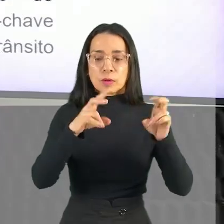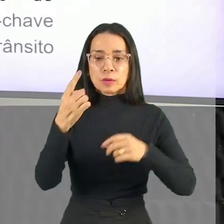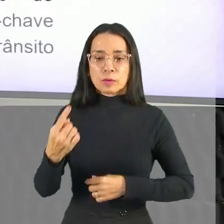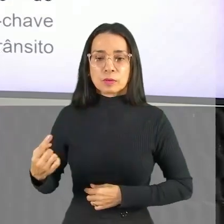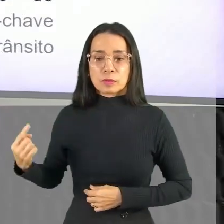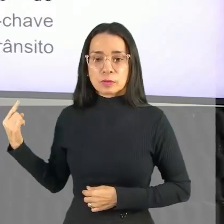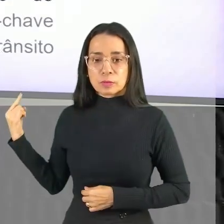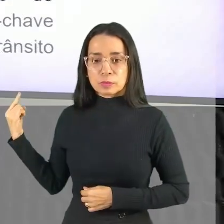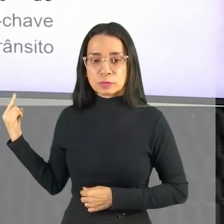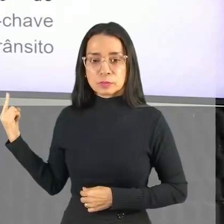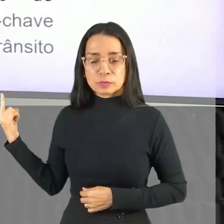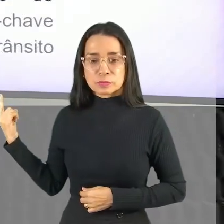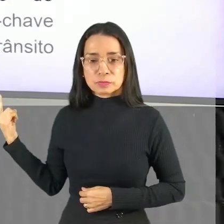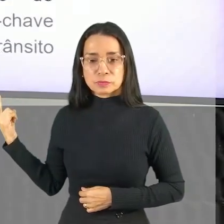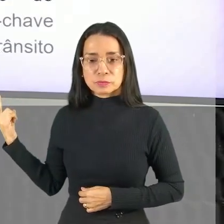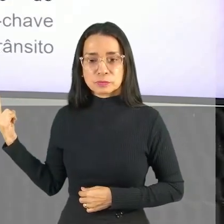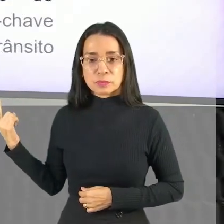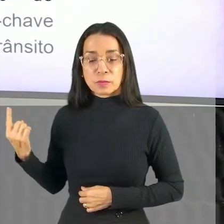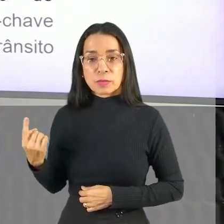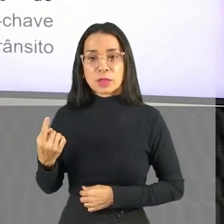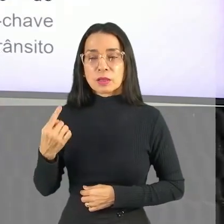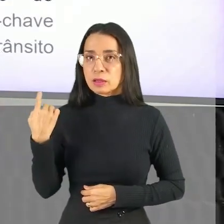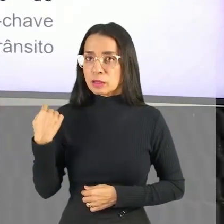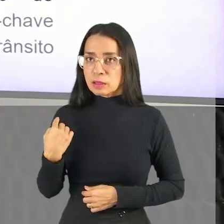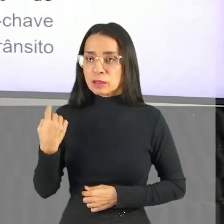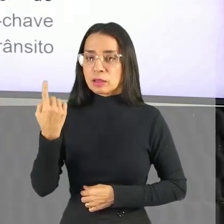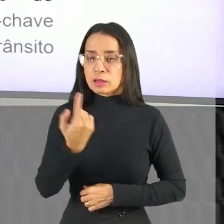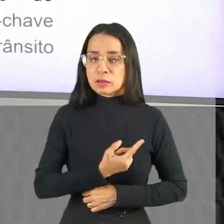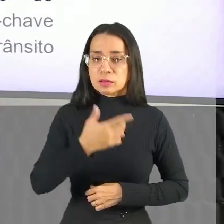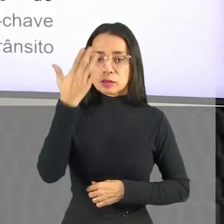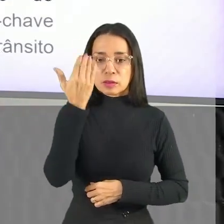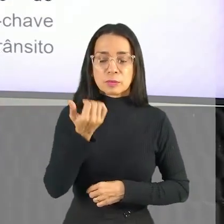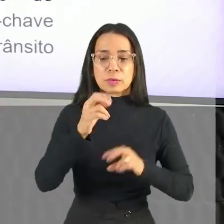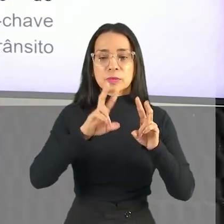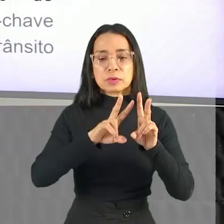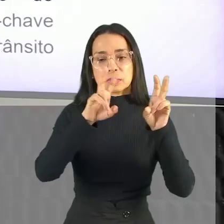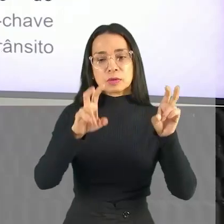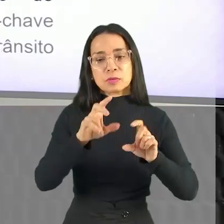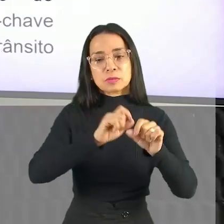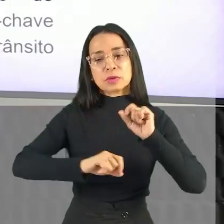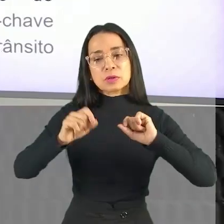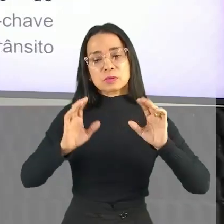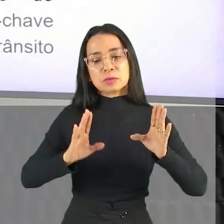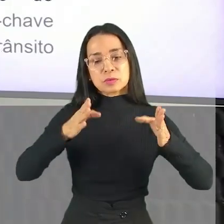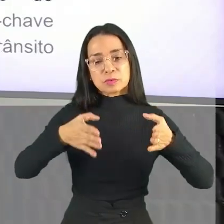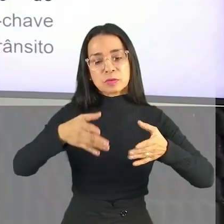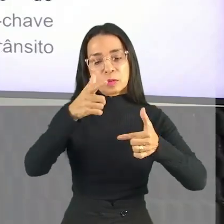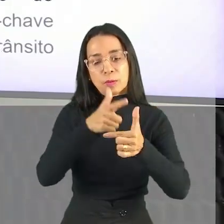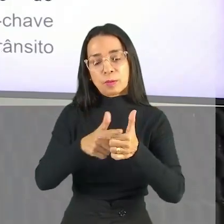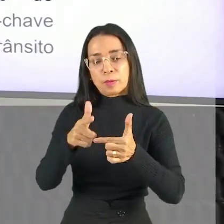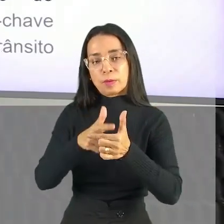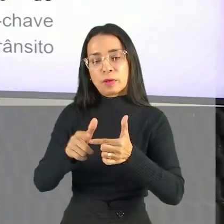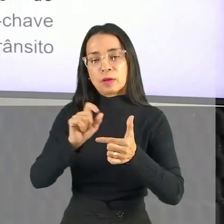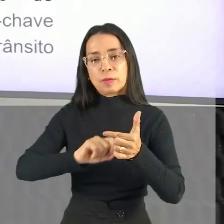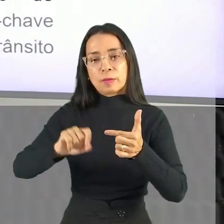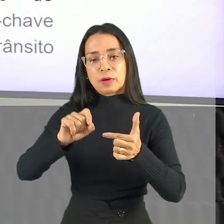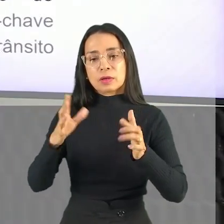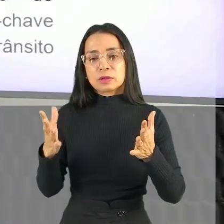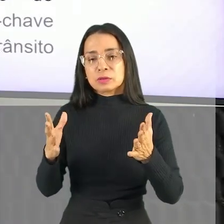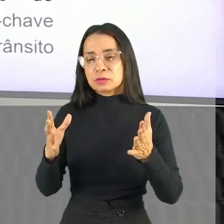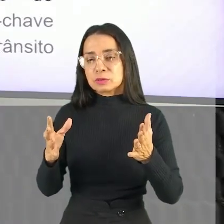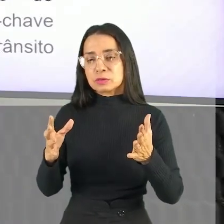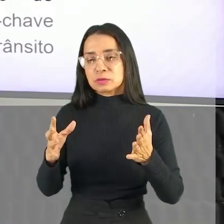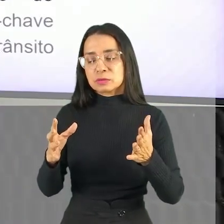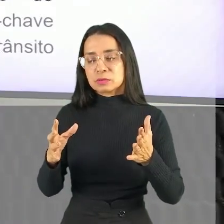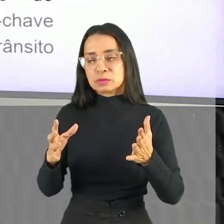brasileiro de qualidade. Nós já sabemos que esse tema é um tema de abordagem problemática e está em torno